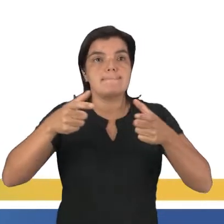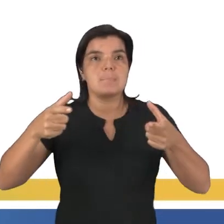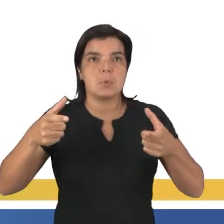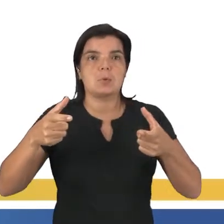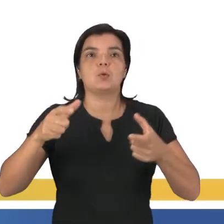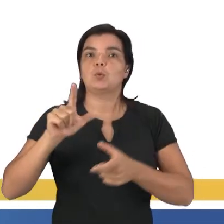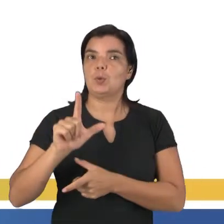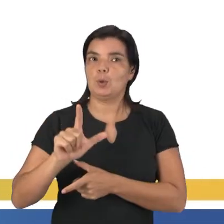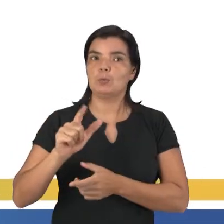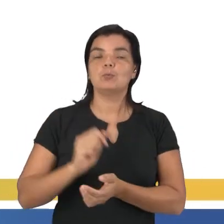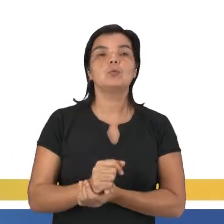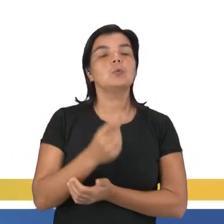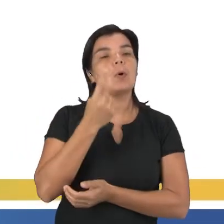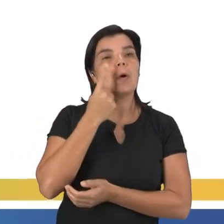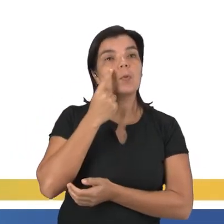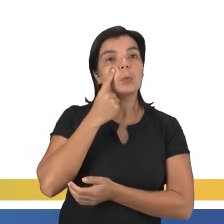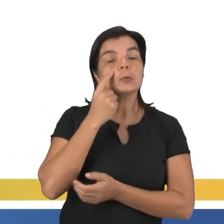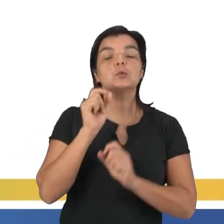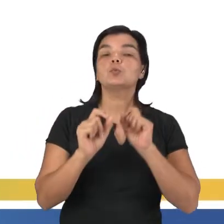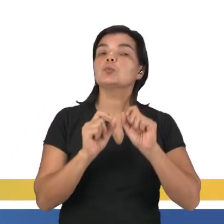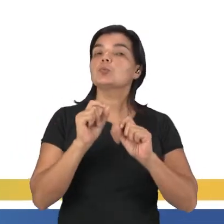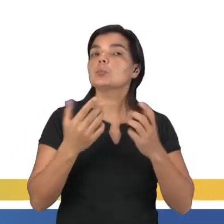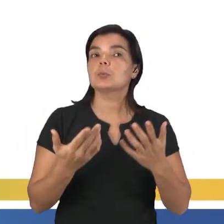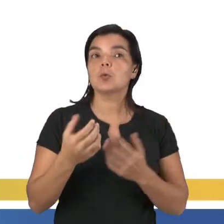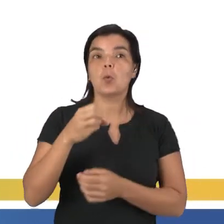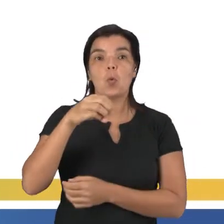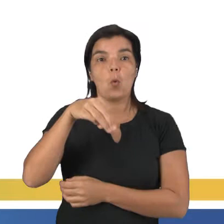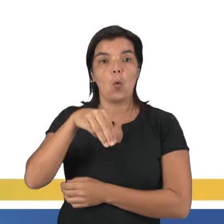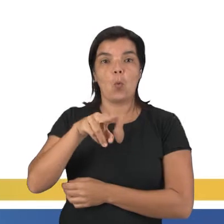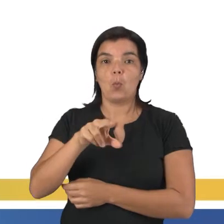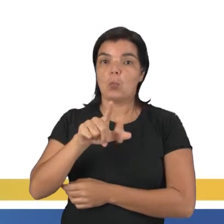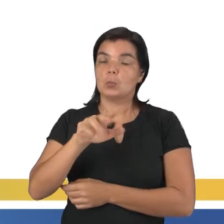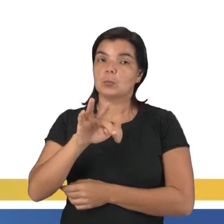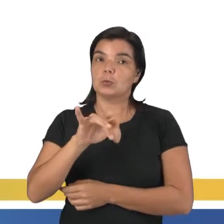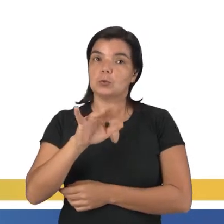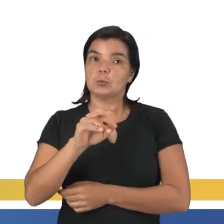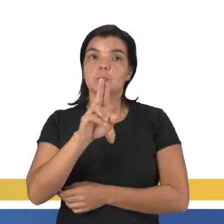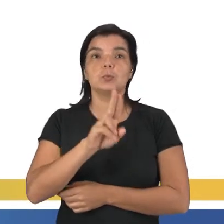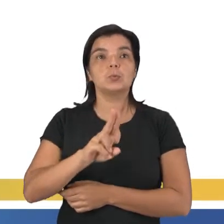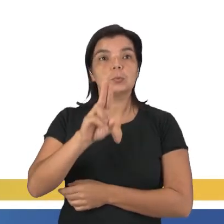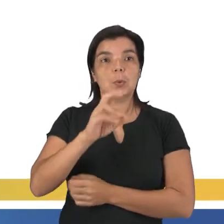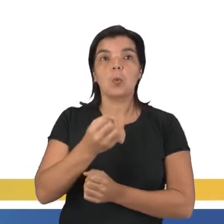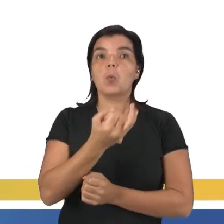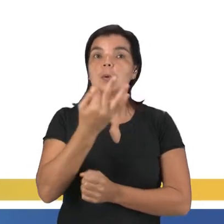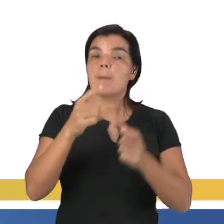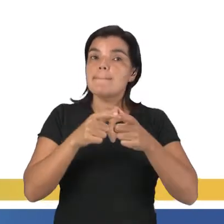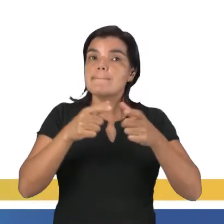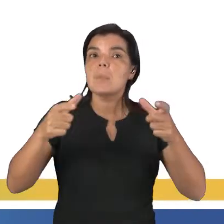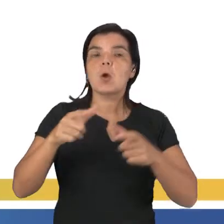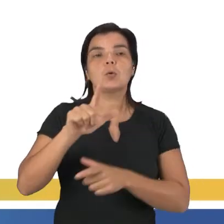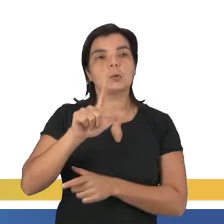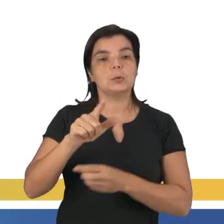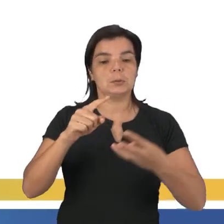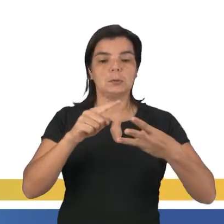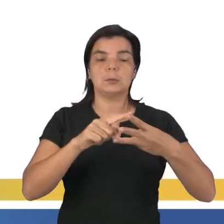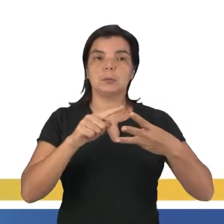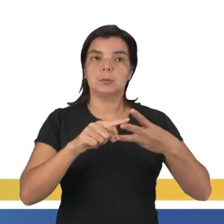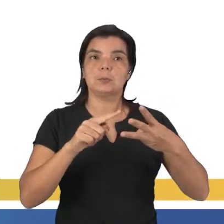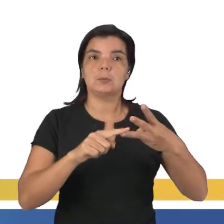litro. E daí a gente vem falar o seguinte, que os múltiplos são utilizados quando há uma quantidade maiores que litros, e são